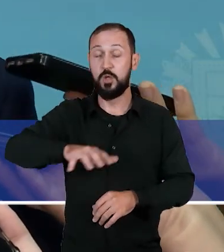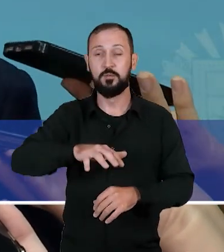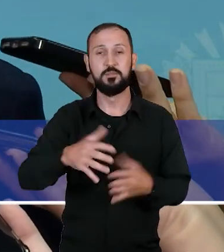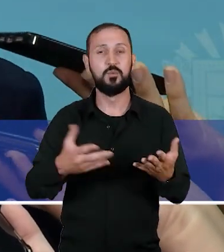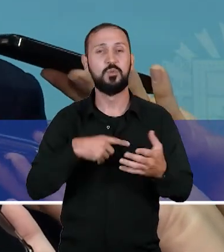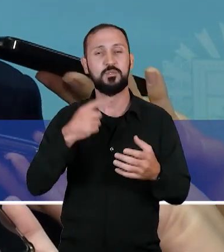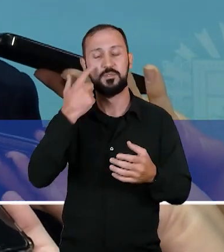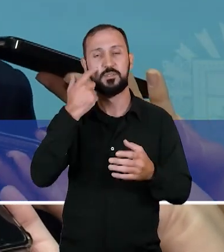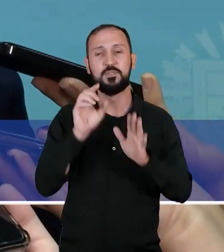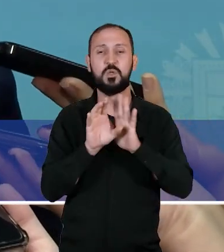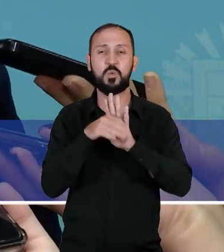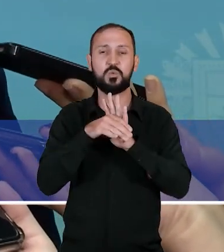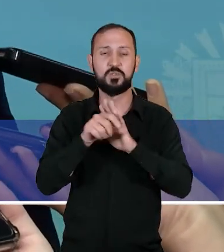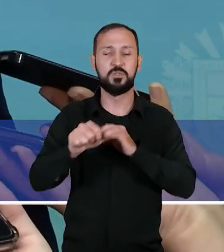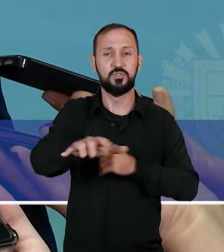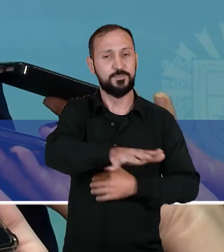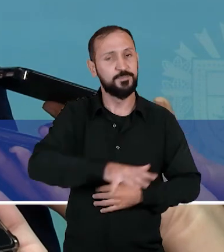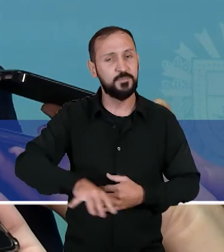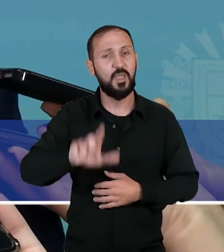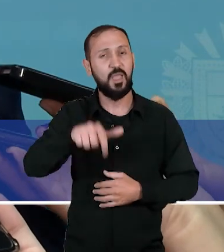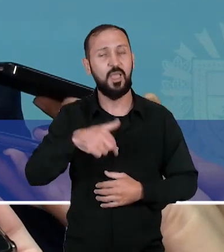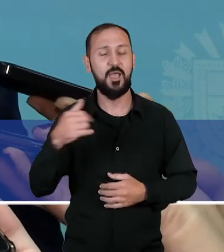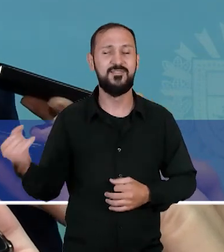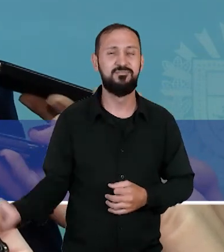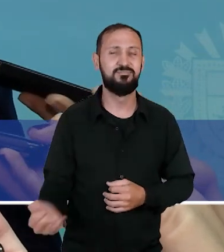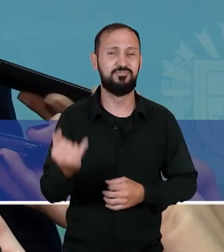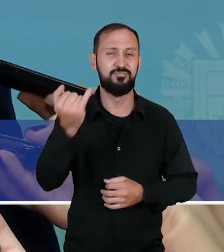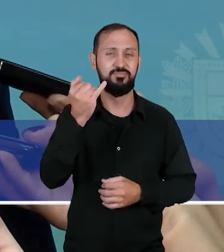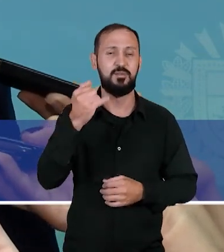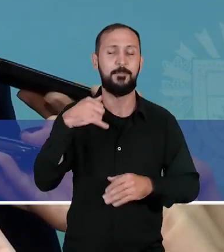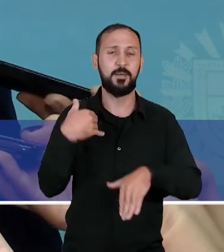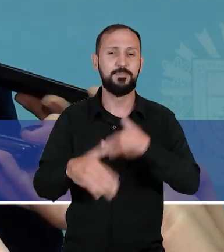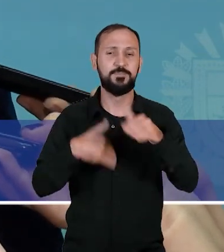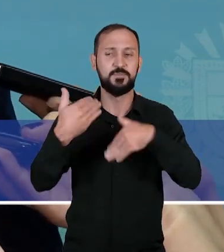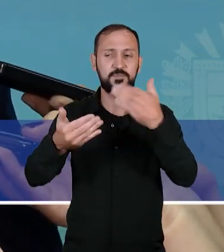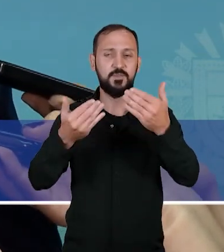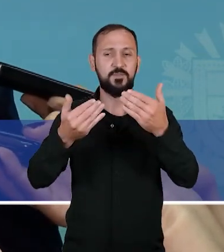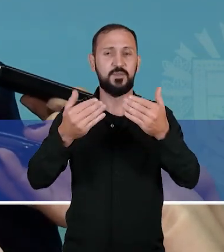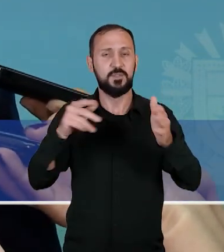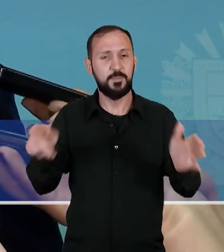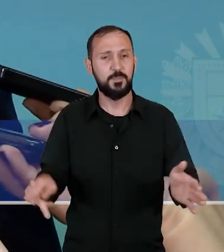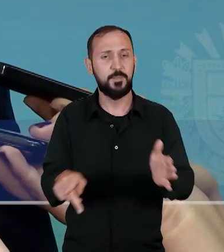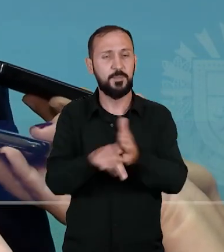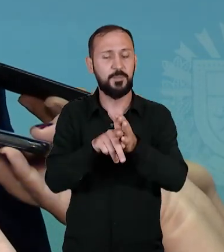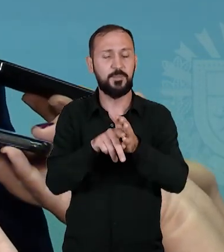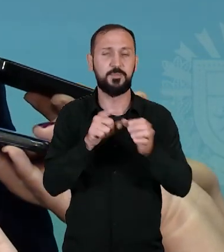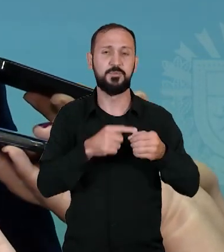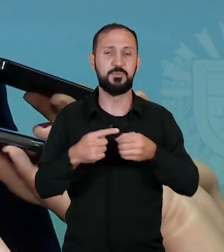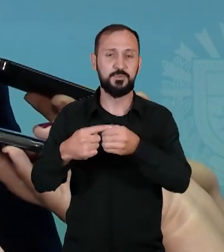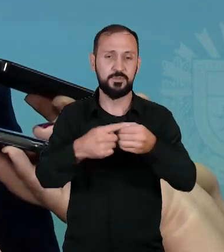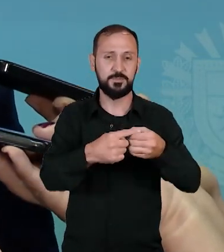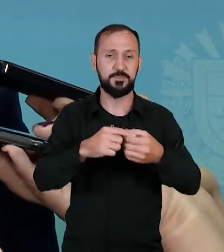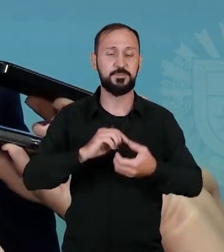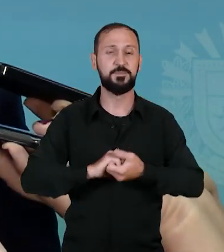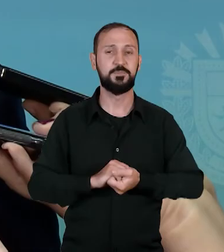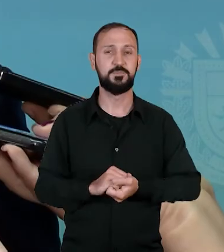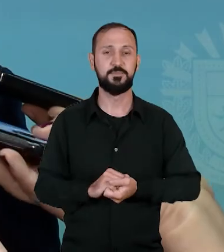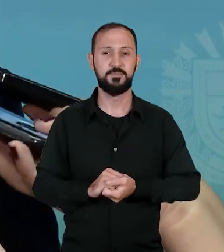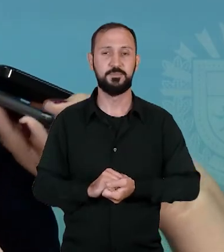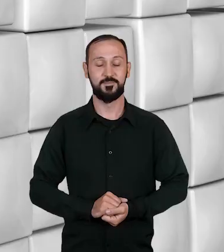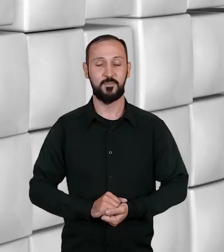Então, essa noção de território é fundamental para o desenvolvimento dos nossos